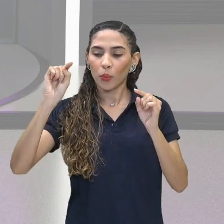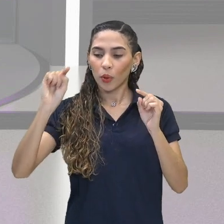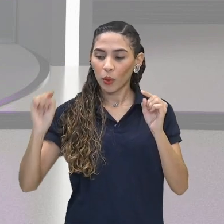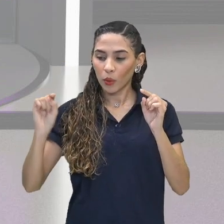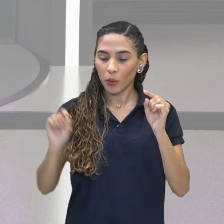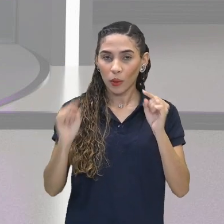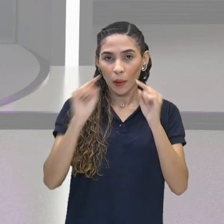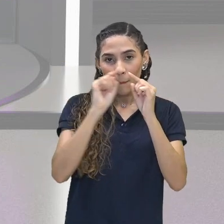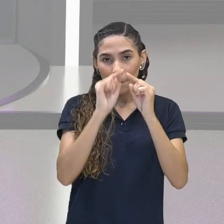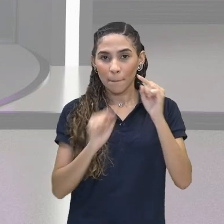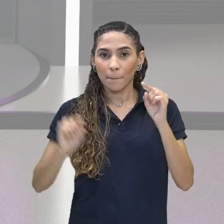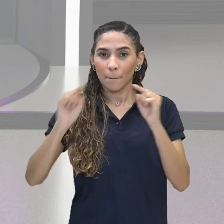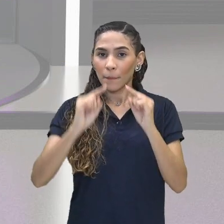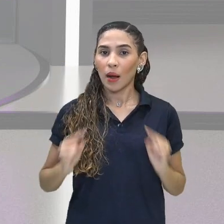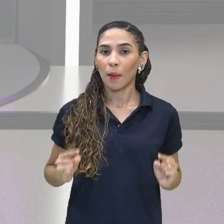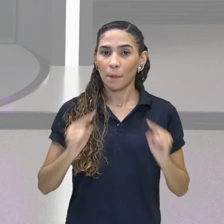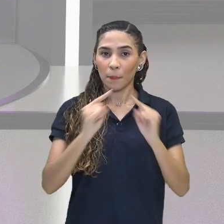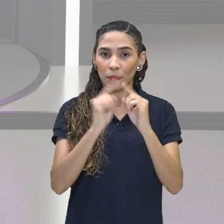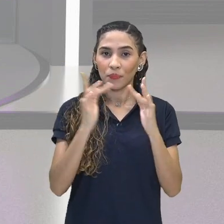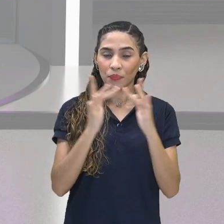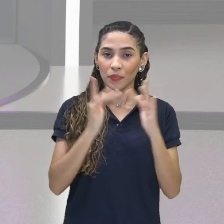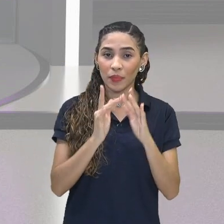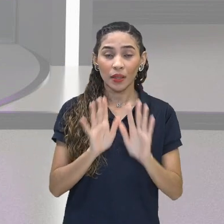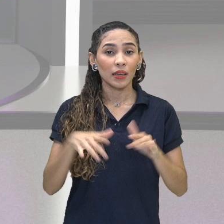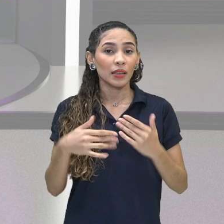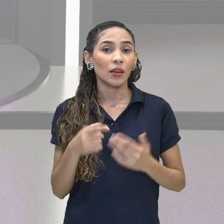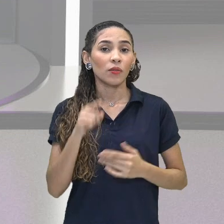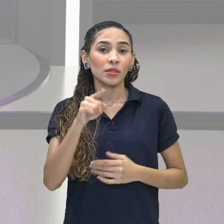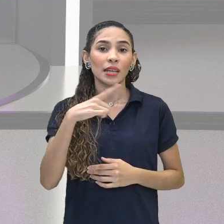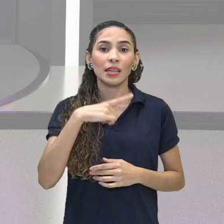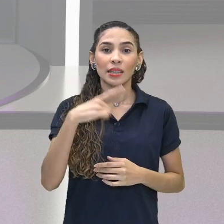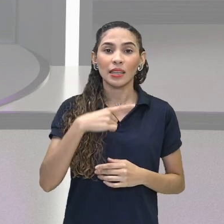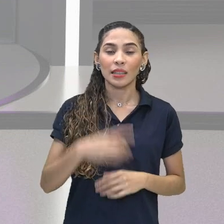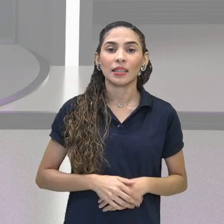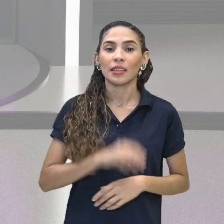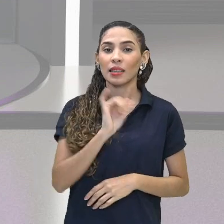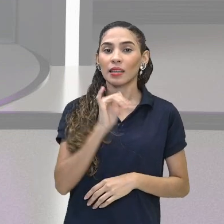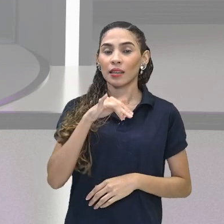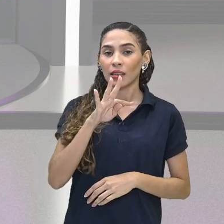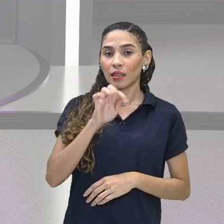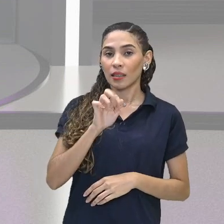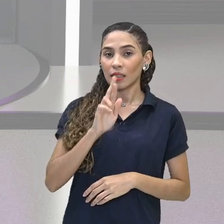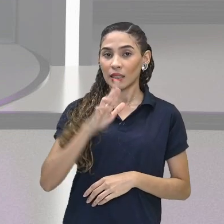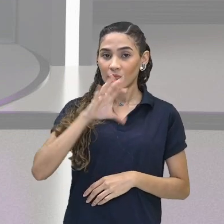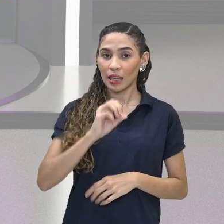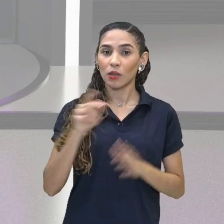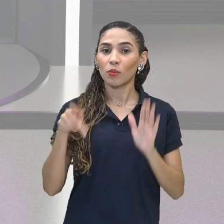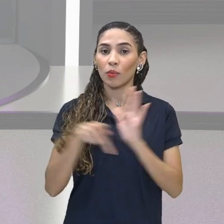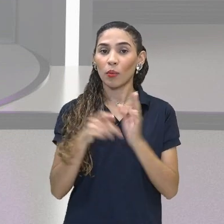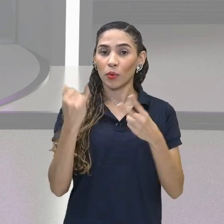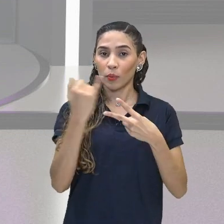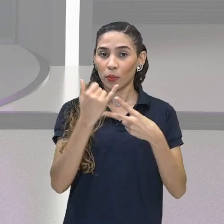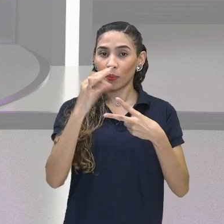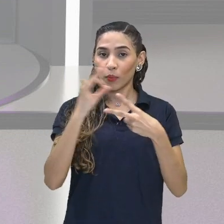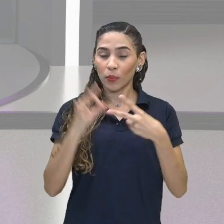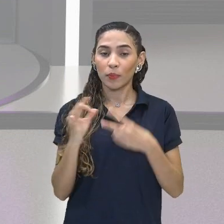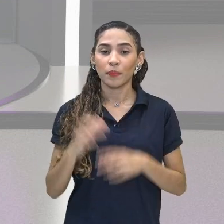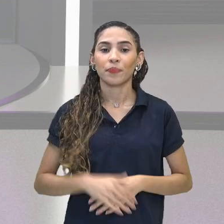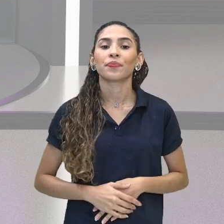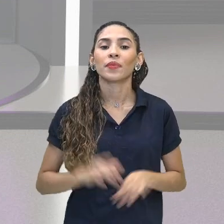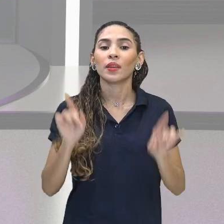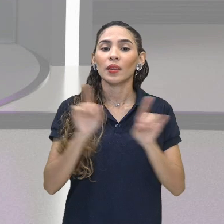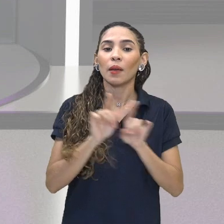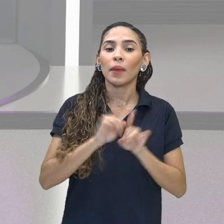no meio. Tudo bem? Então, ali você tem o ângulo interno do polígono. Ali também como elemento